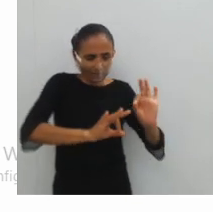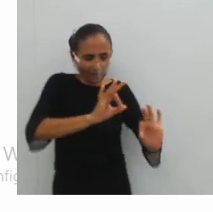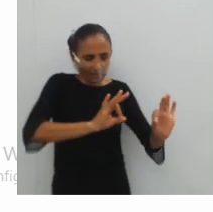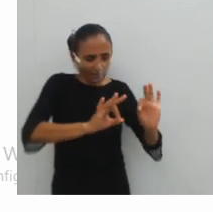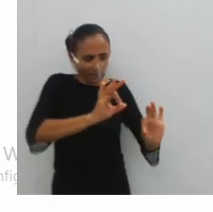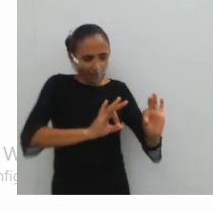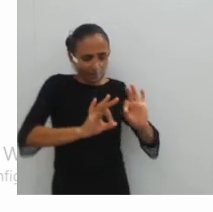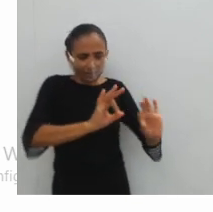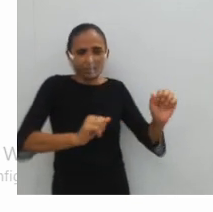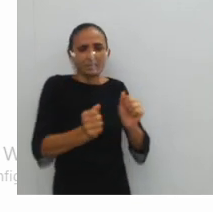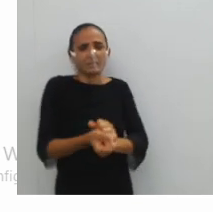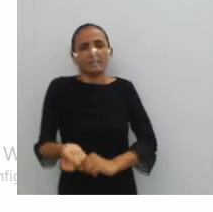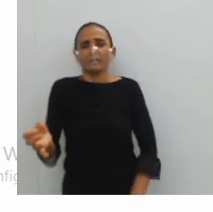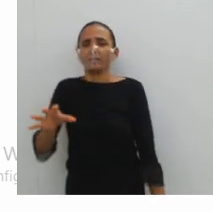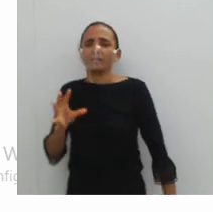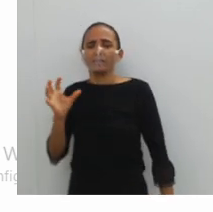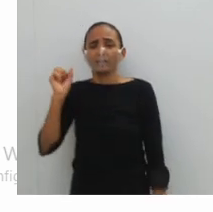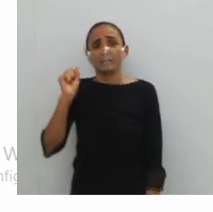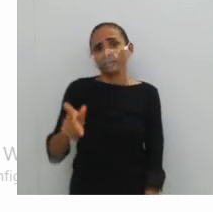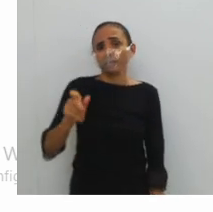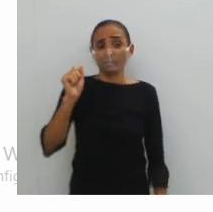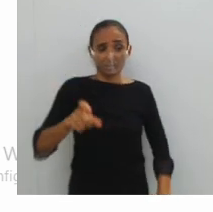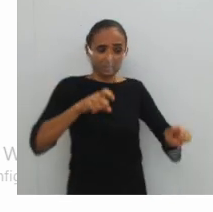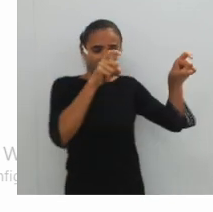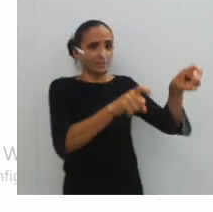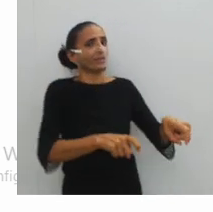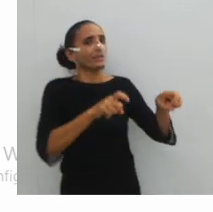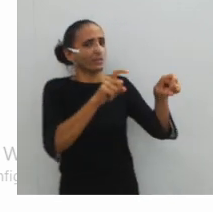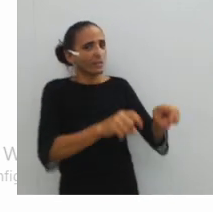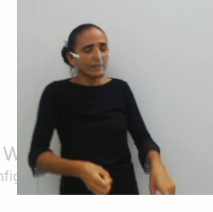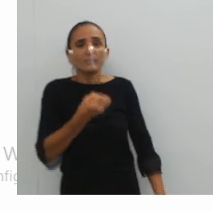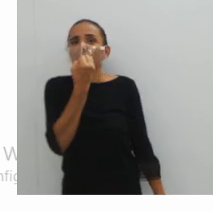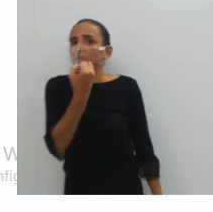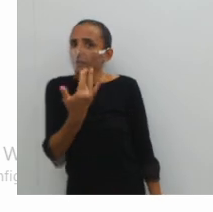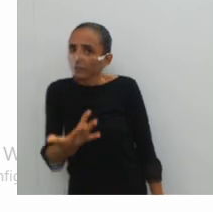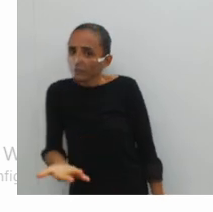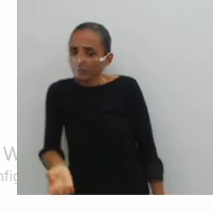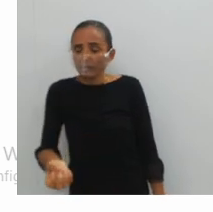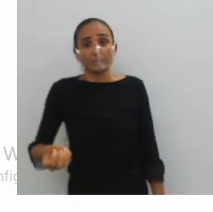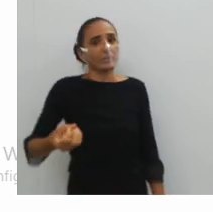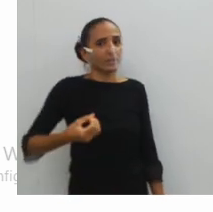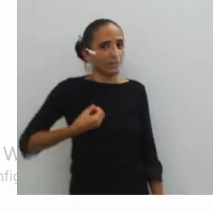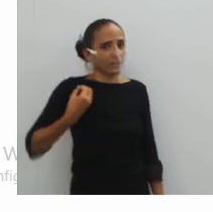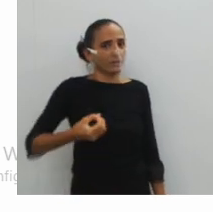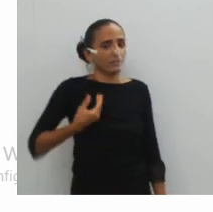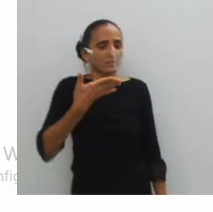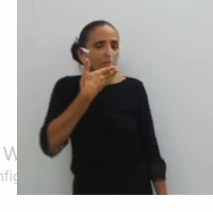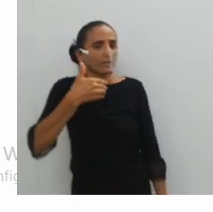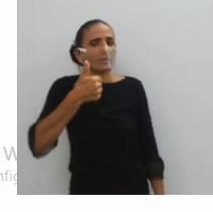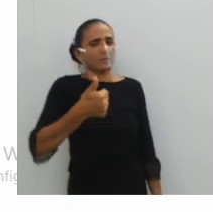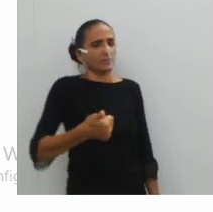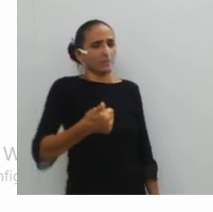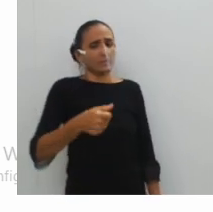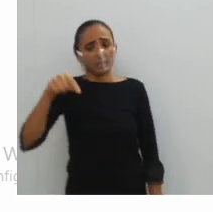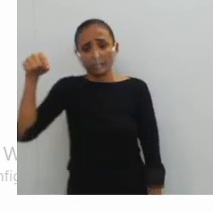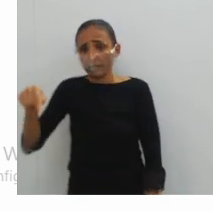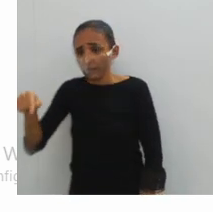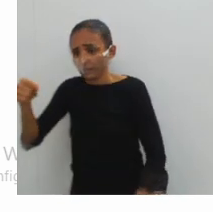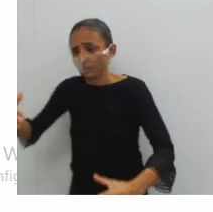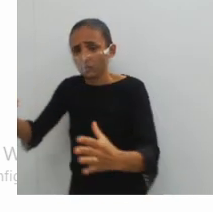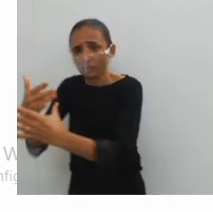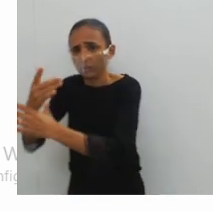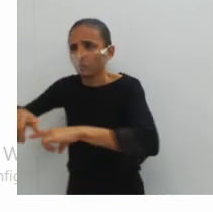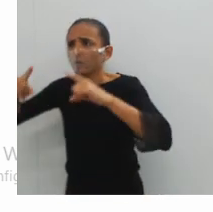no caso, se aposentar no campo, porque de certa forma a vida urbana é muito barulhenta, muito tumultuada, tá,